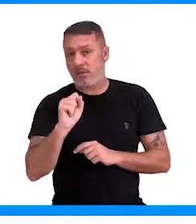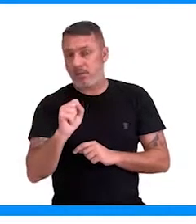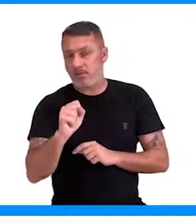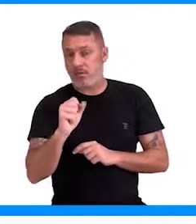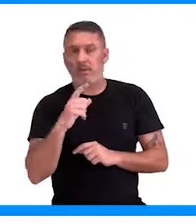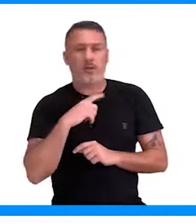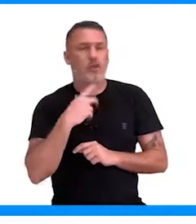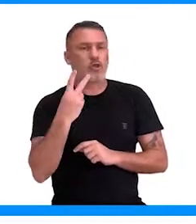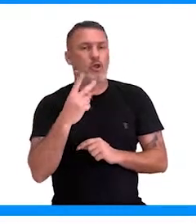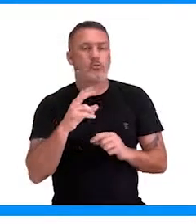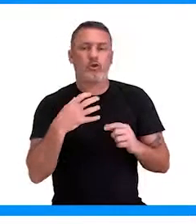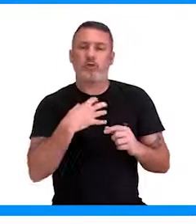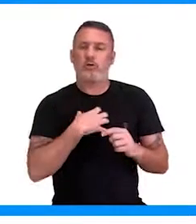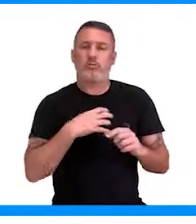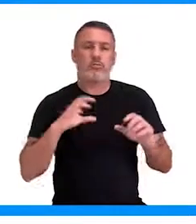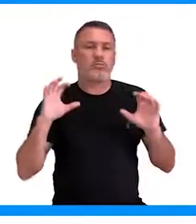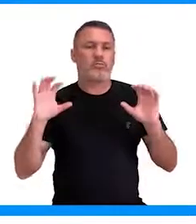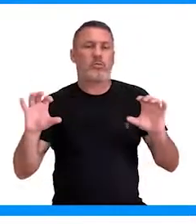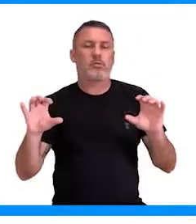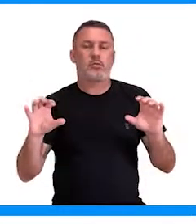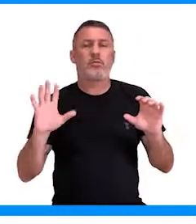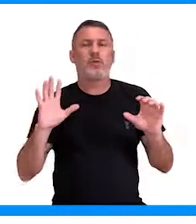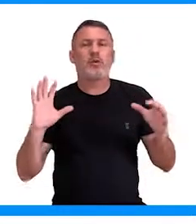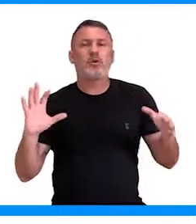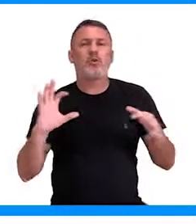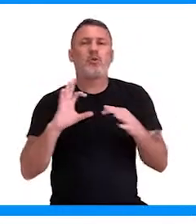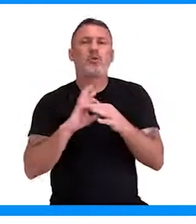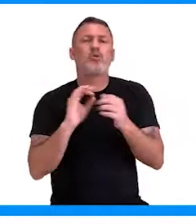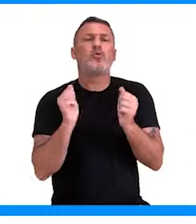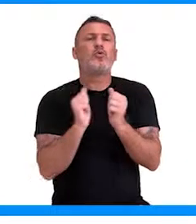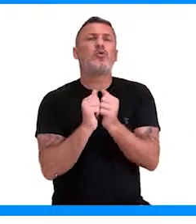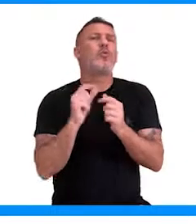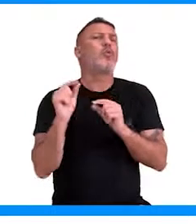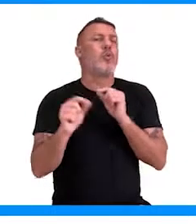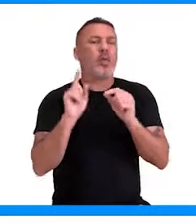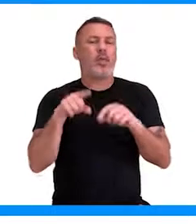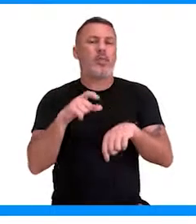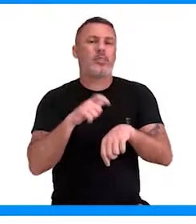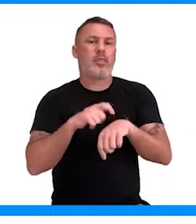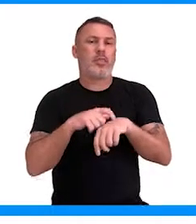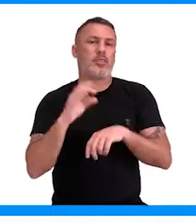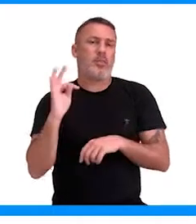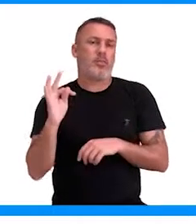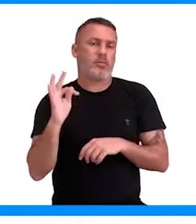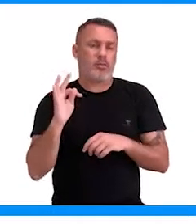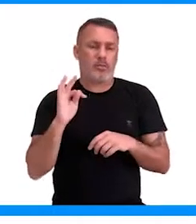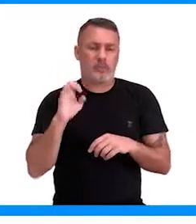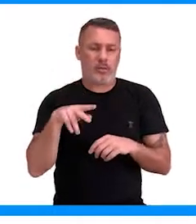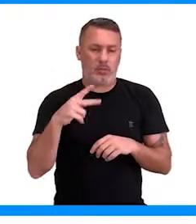quadrado. Então, e aí o que une essas duas coisas? O tempo.